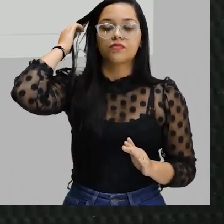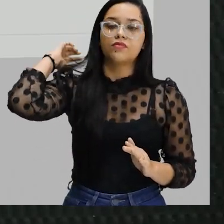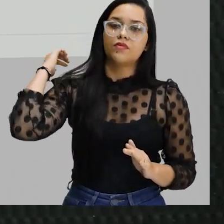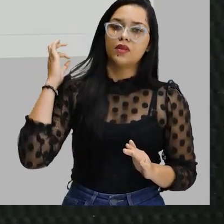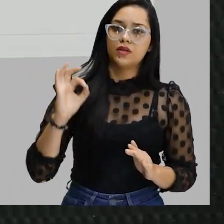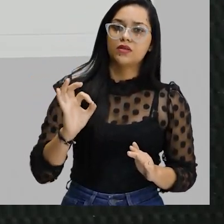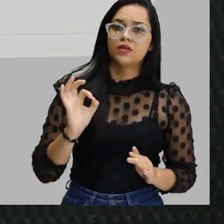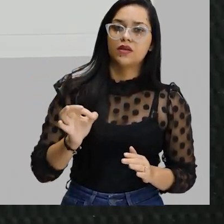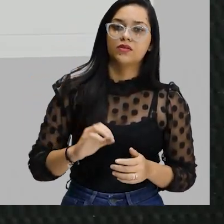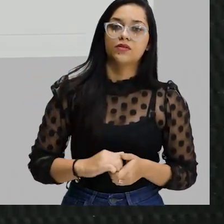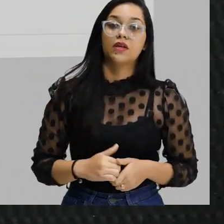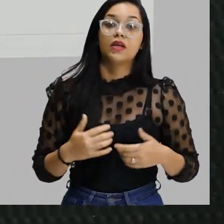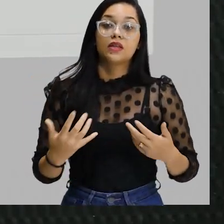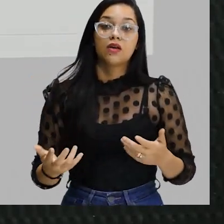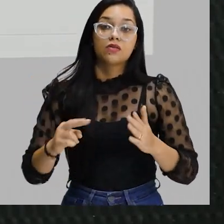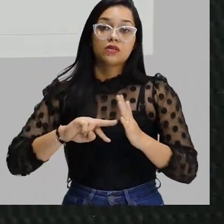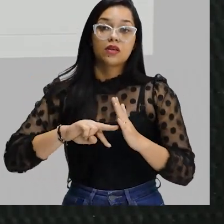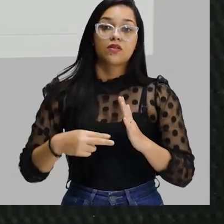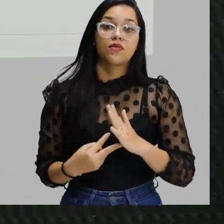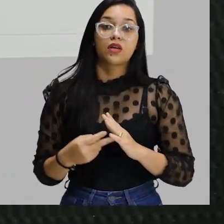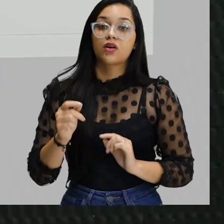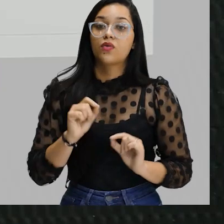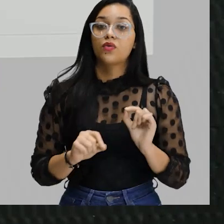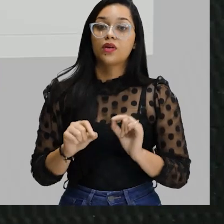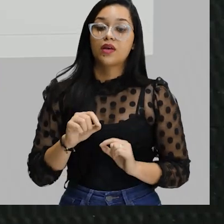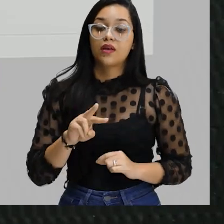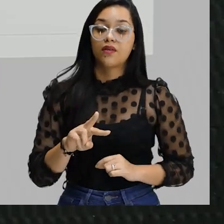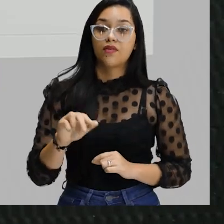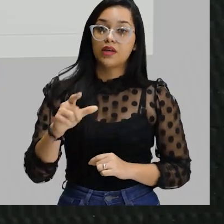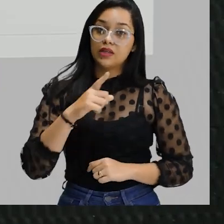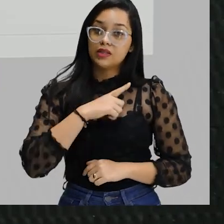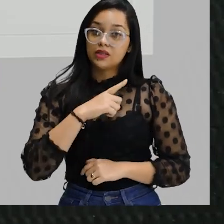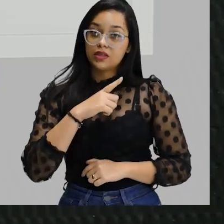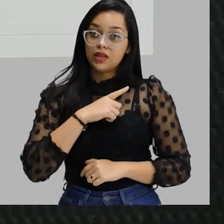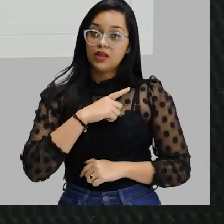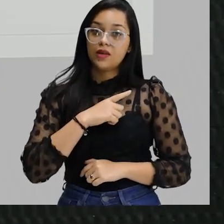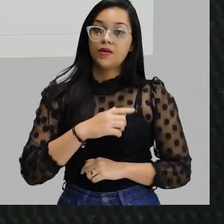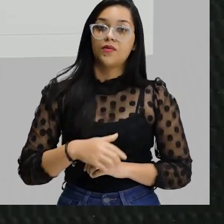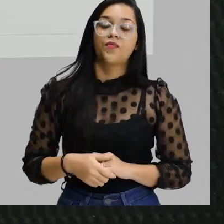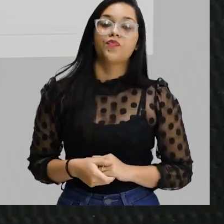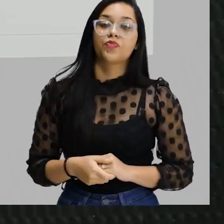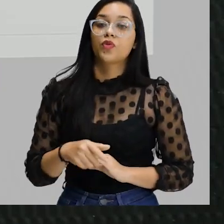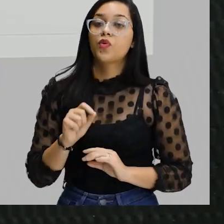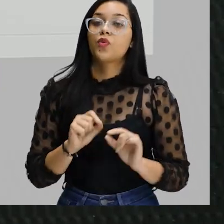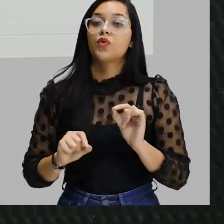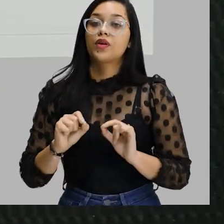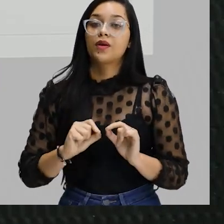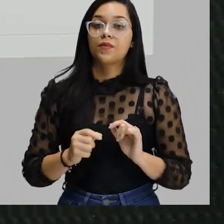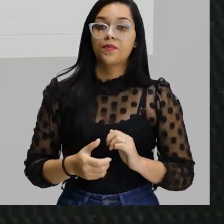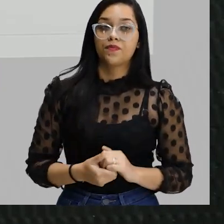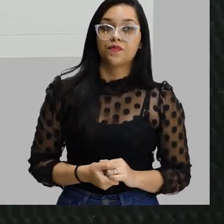Ok? Então quer dizer que vai agir aqui uma